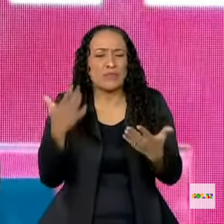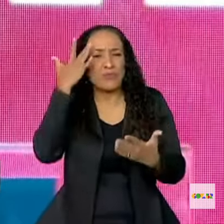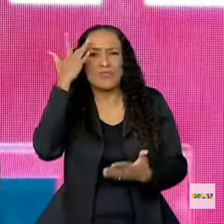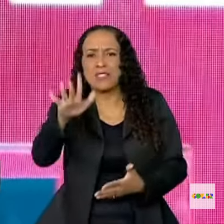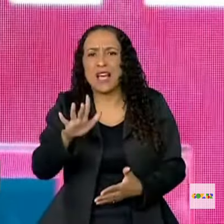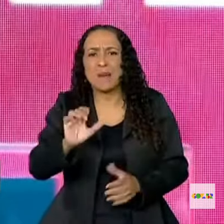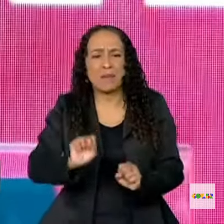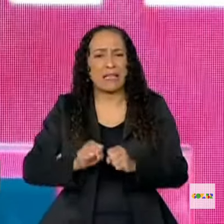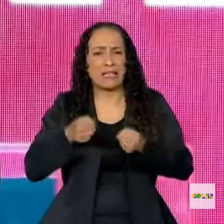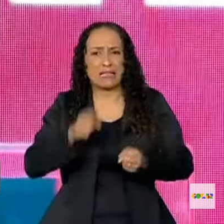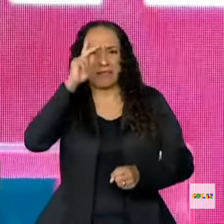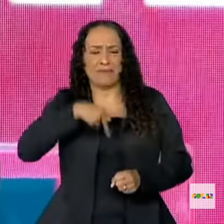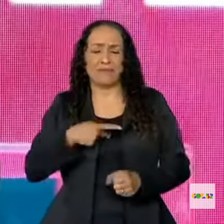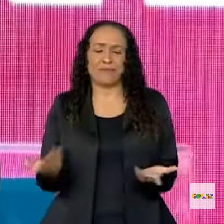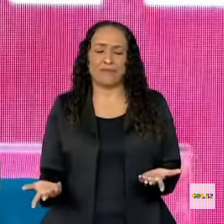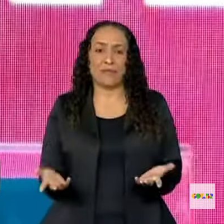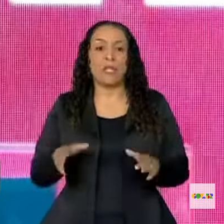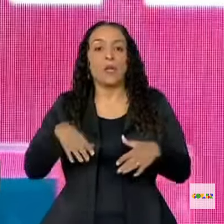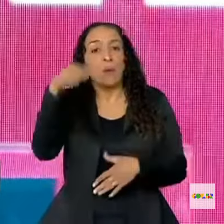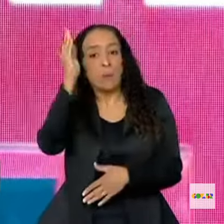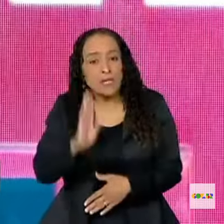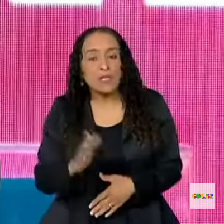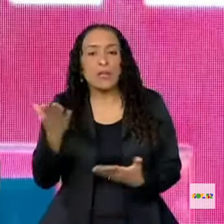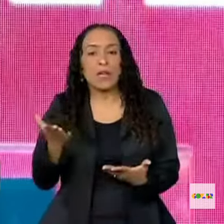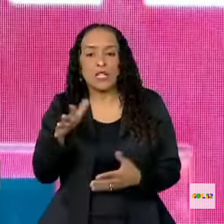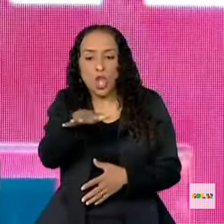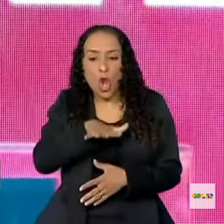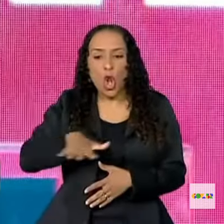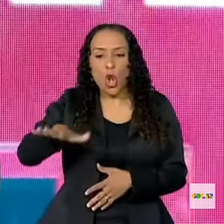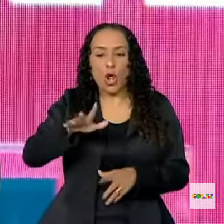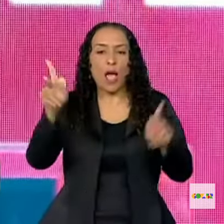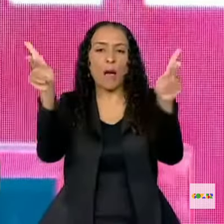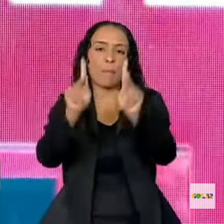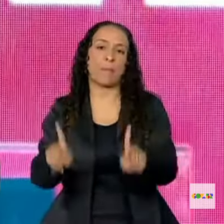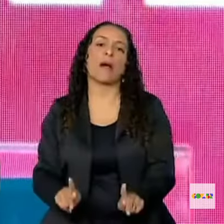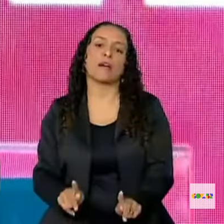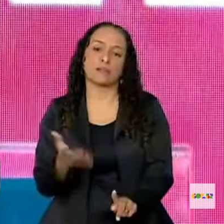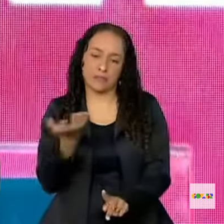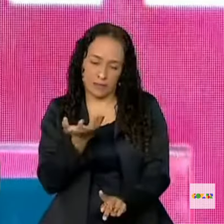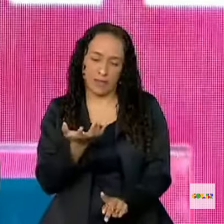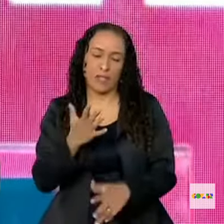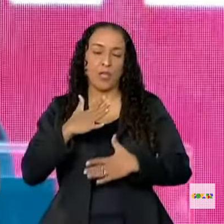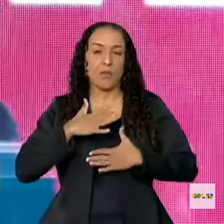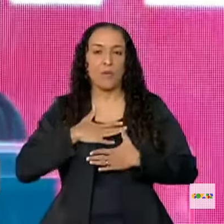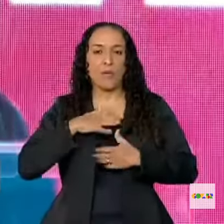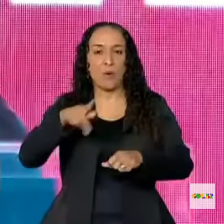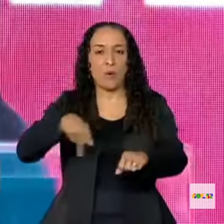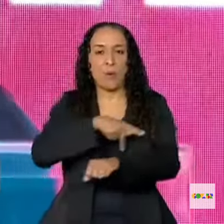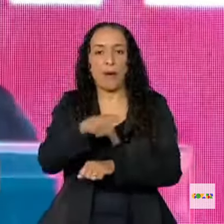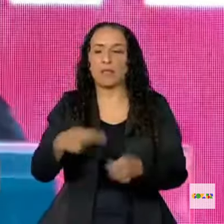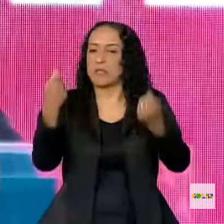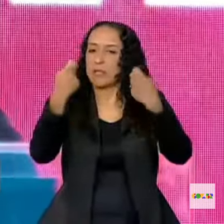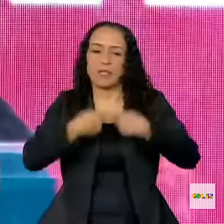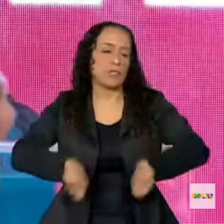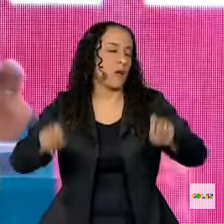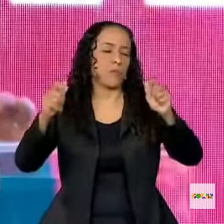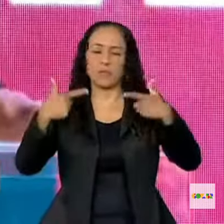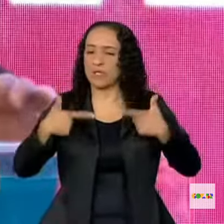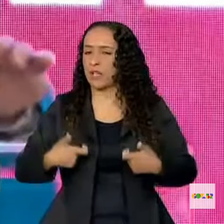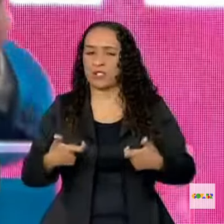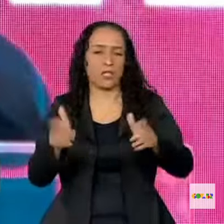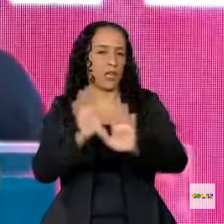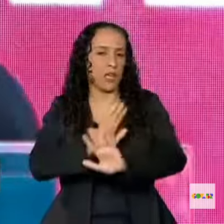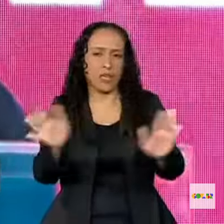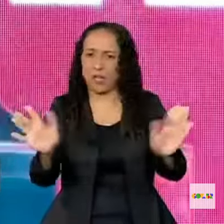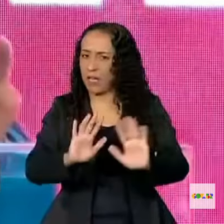defender então o Brasil Quer ser uma zona de paz o meu país não precisa de guerra